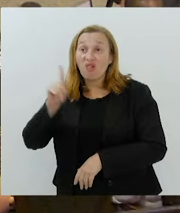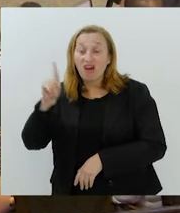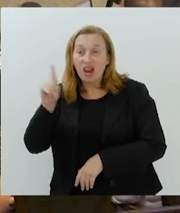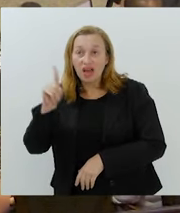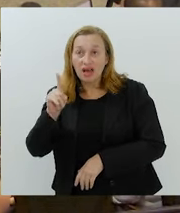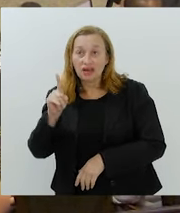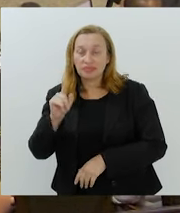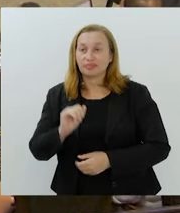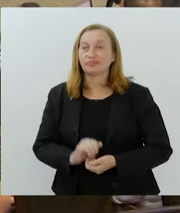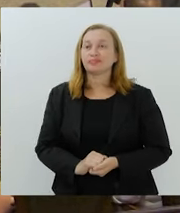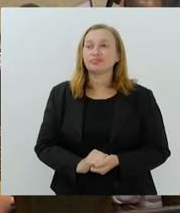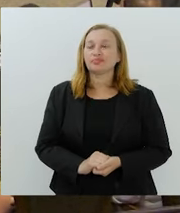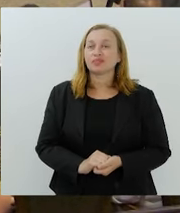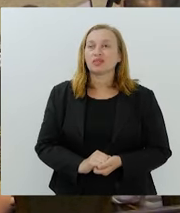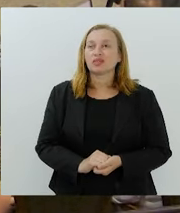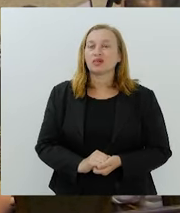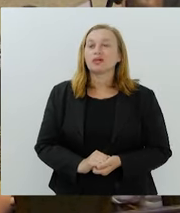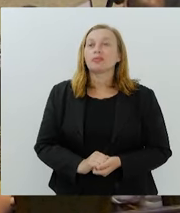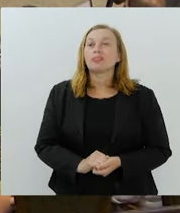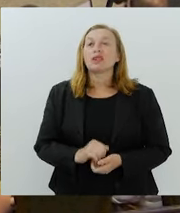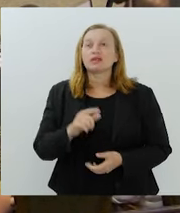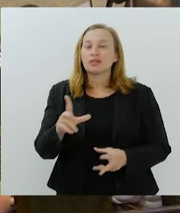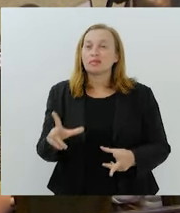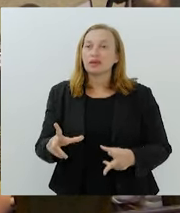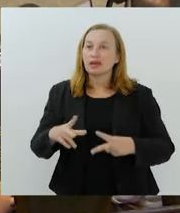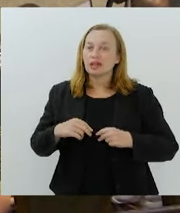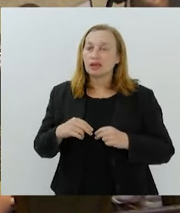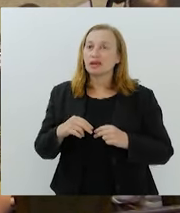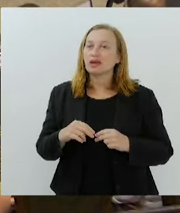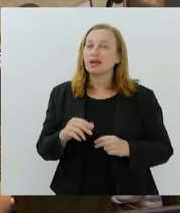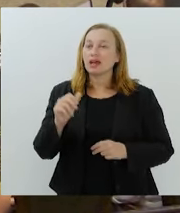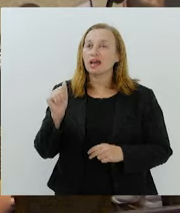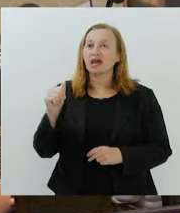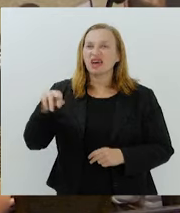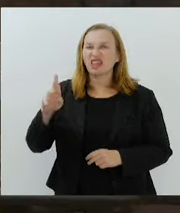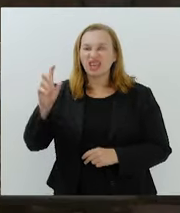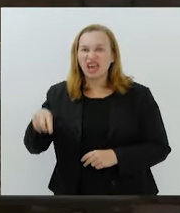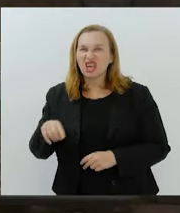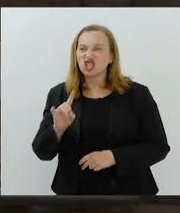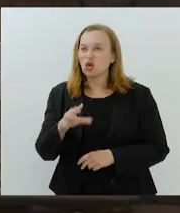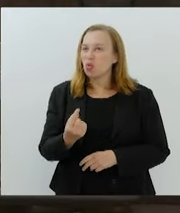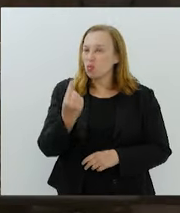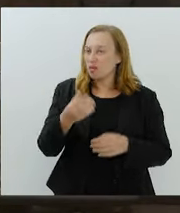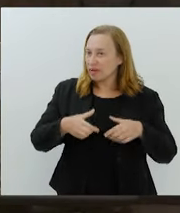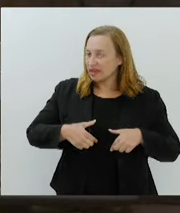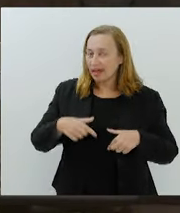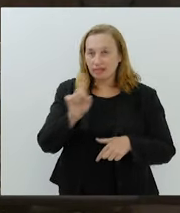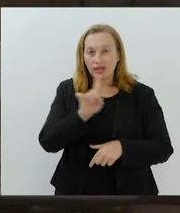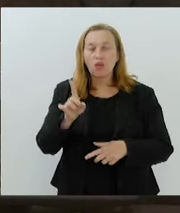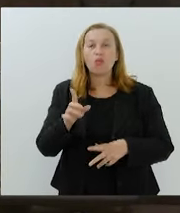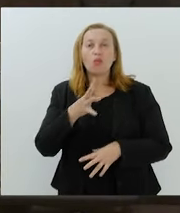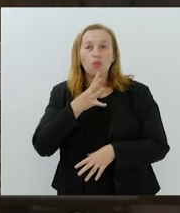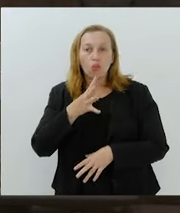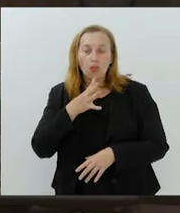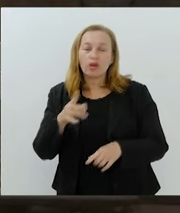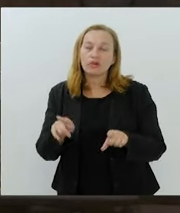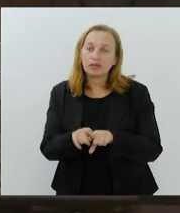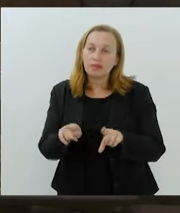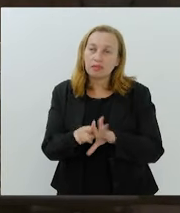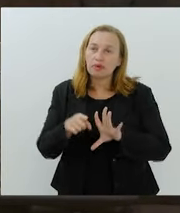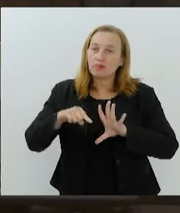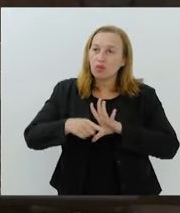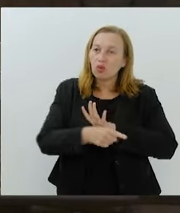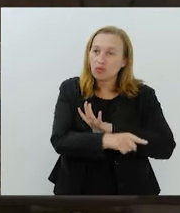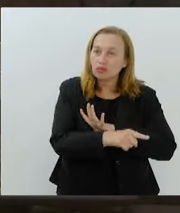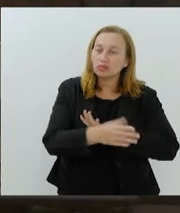Açúcar. Mas então, André, você merece não só uma medalha, você merece o nosso reconhecimento profundo, o